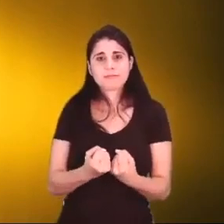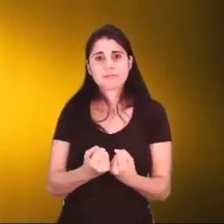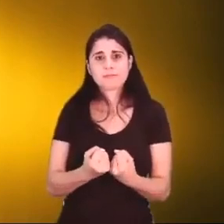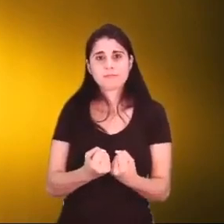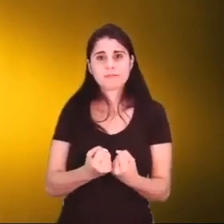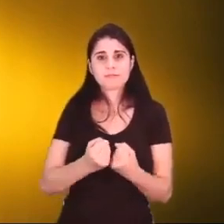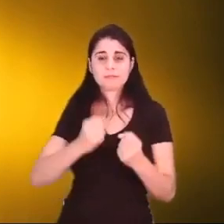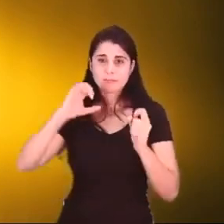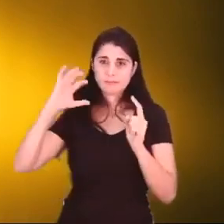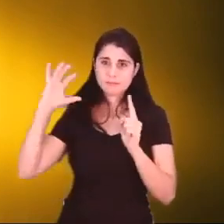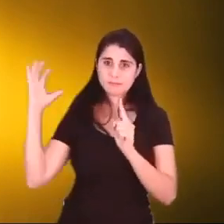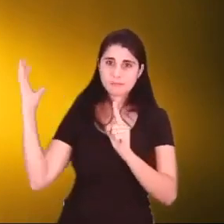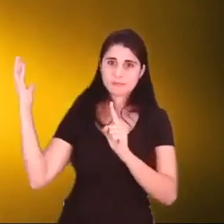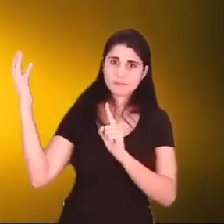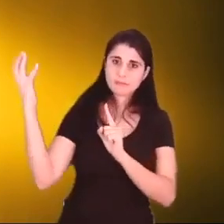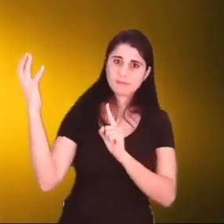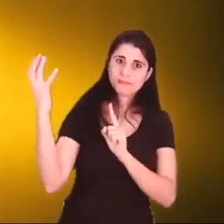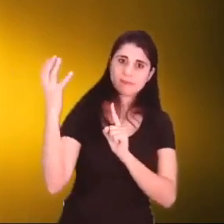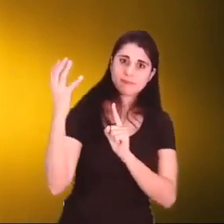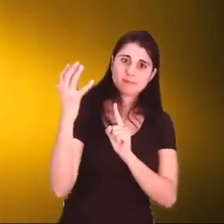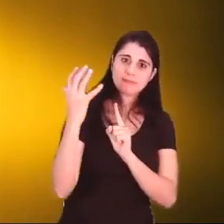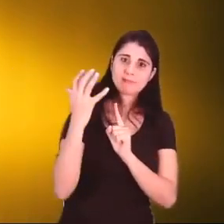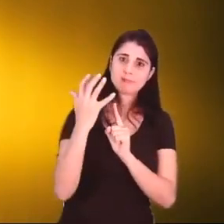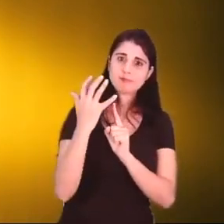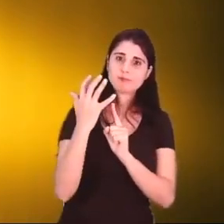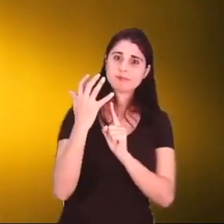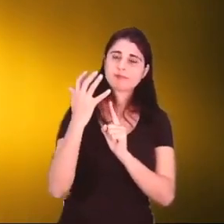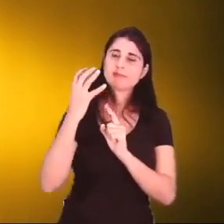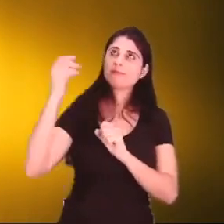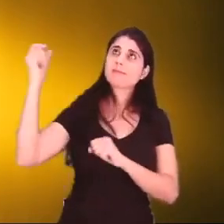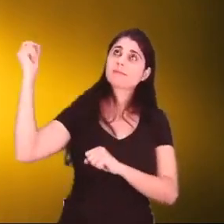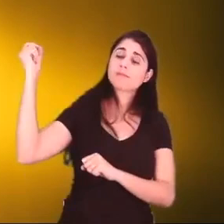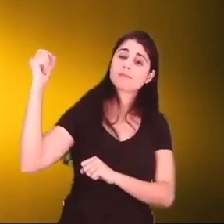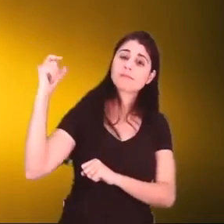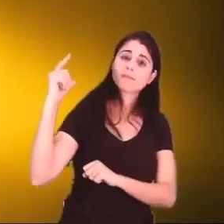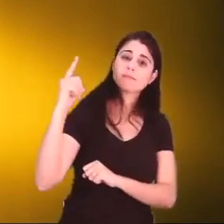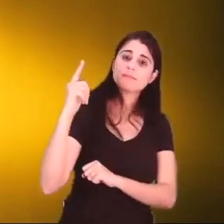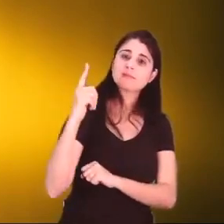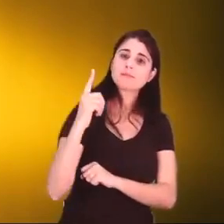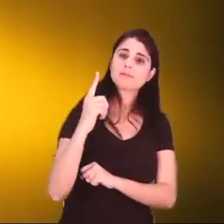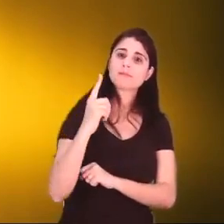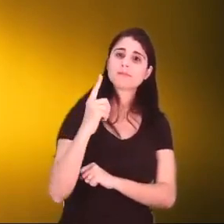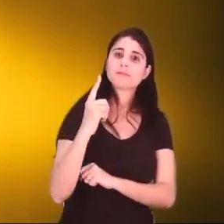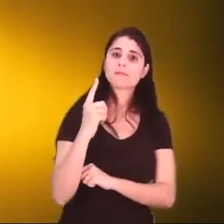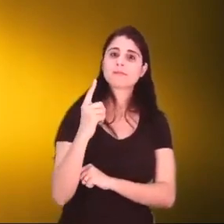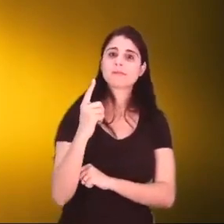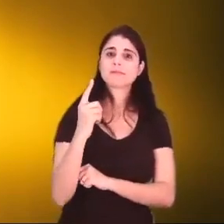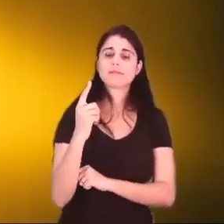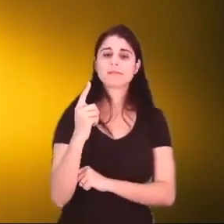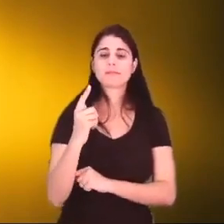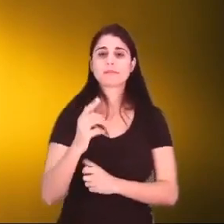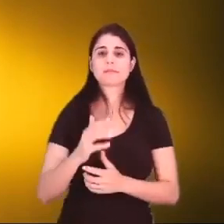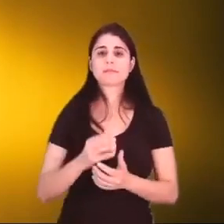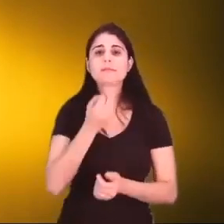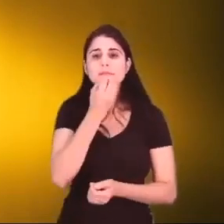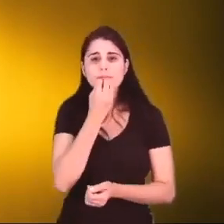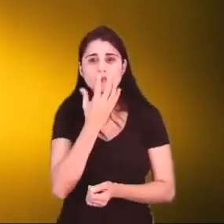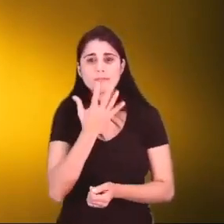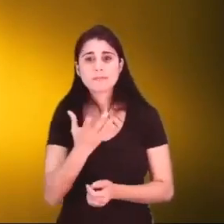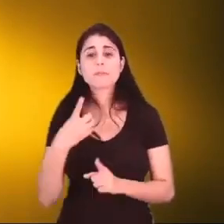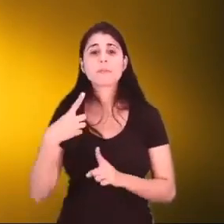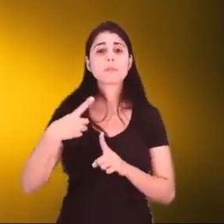densa do mundo em sombras vos perturbe,